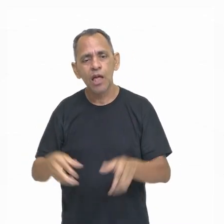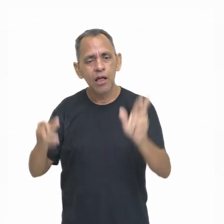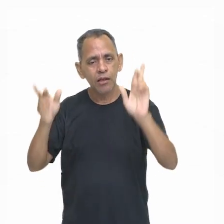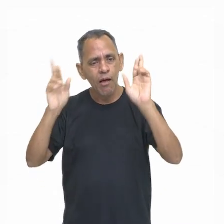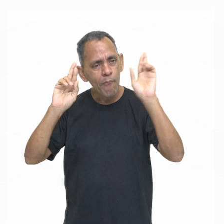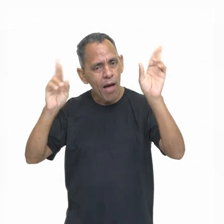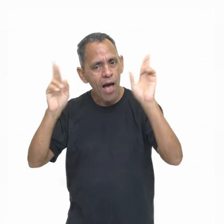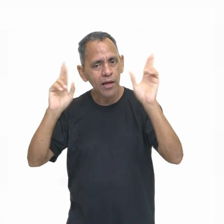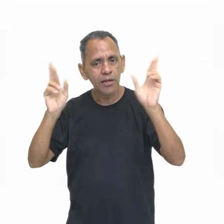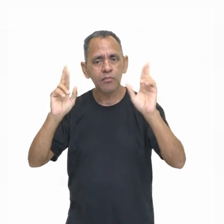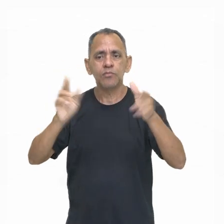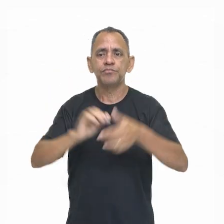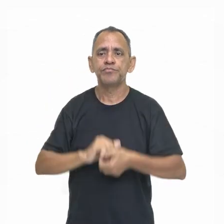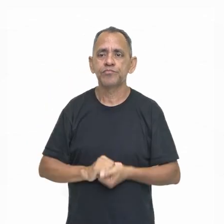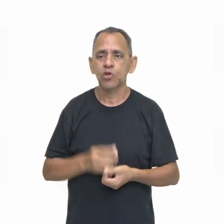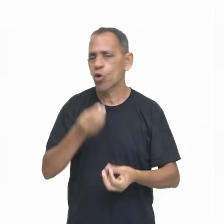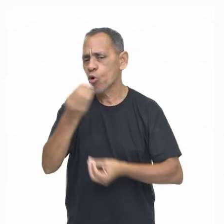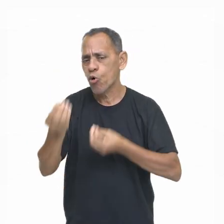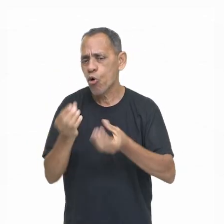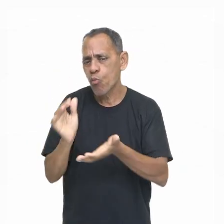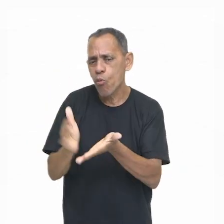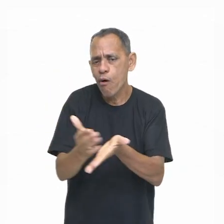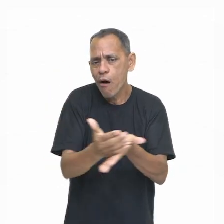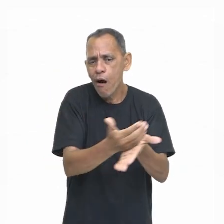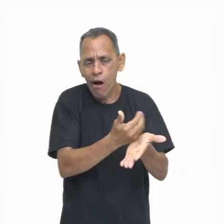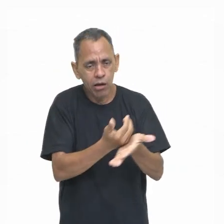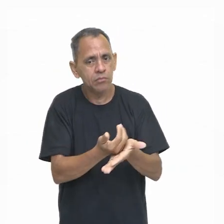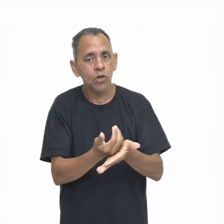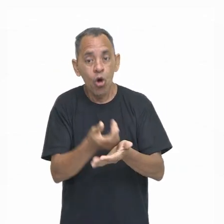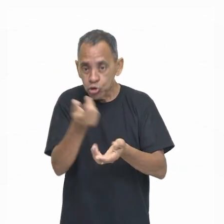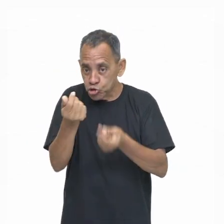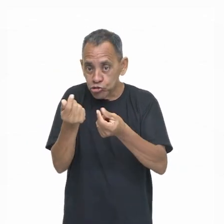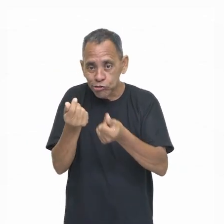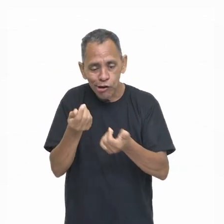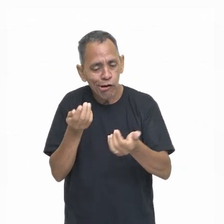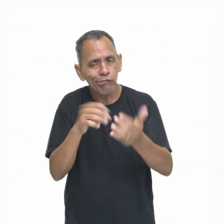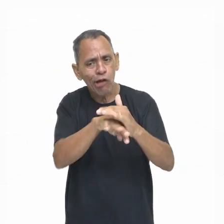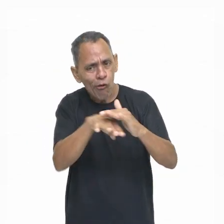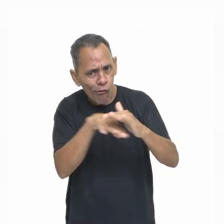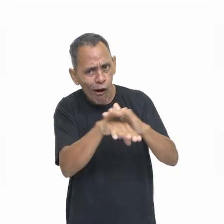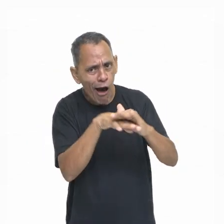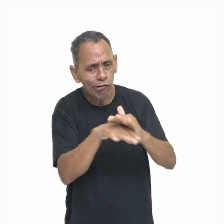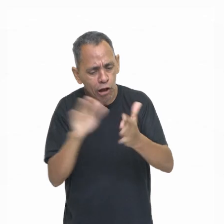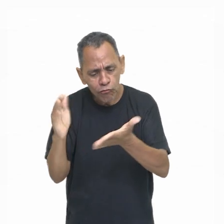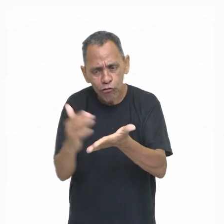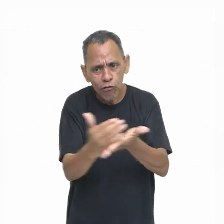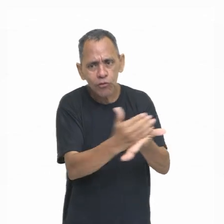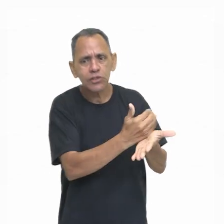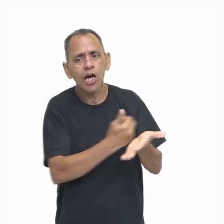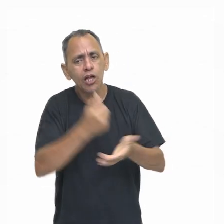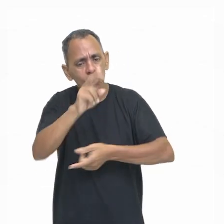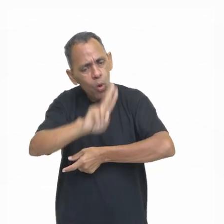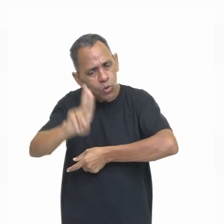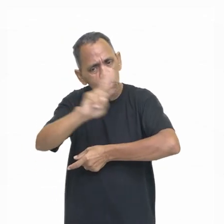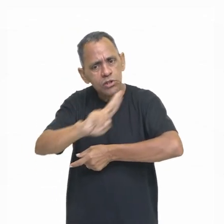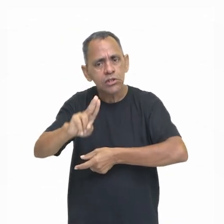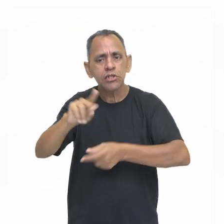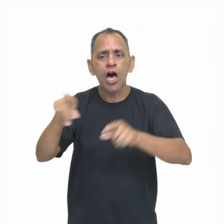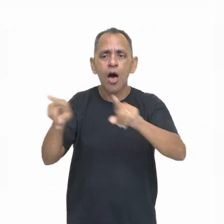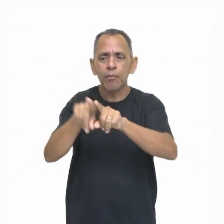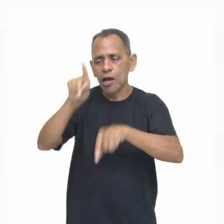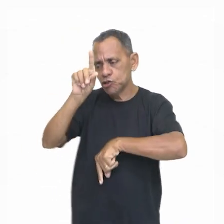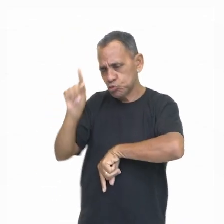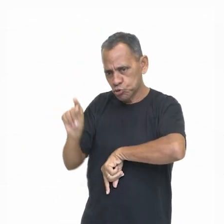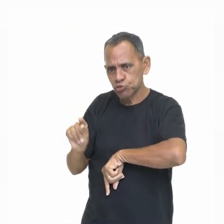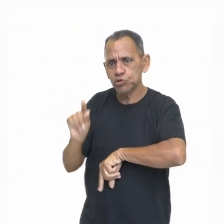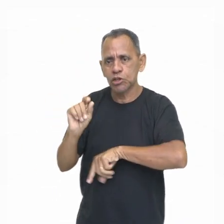eu vou confiscar. Então suas poupanças agora pertencem ao governo e nós vamos utilizar para quebrar a inflação.